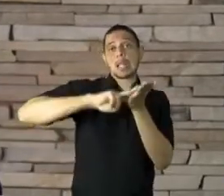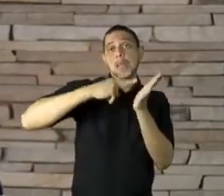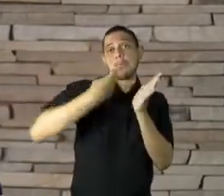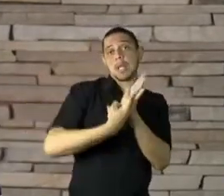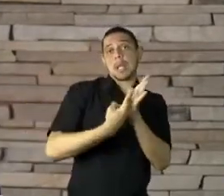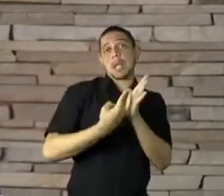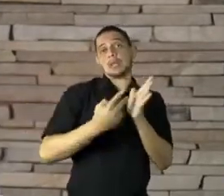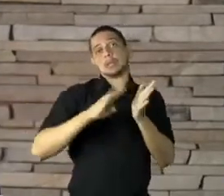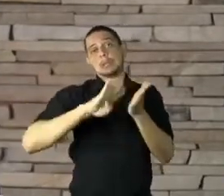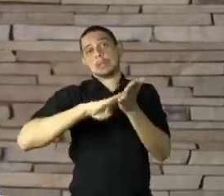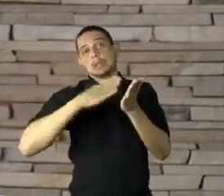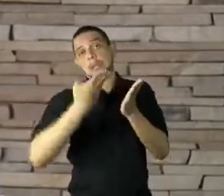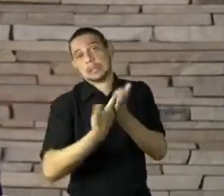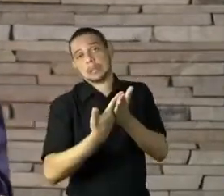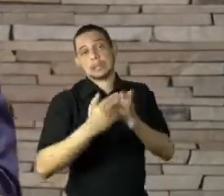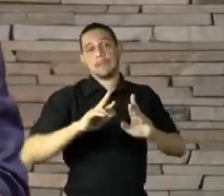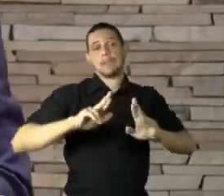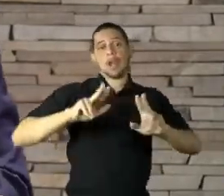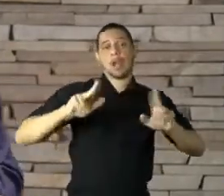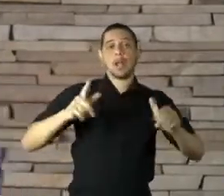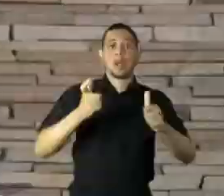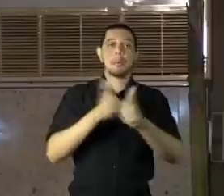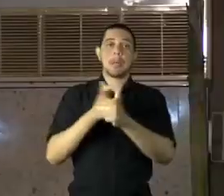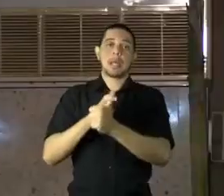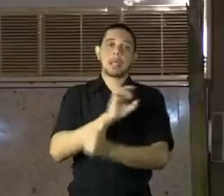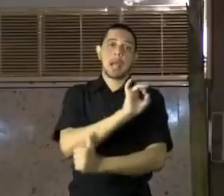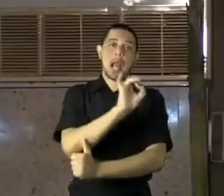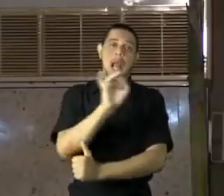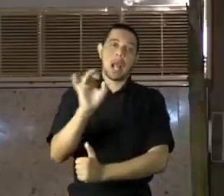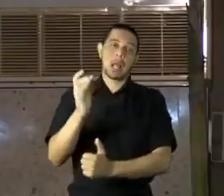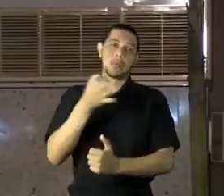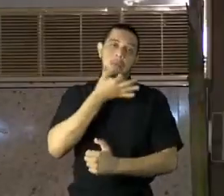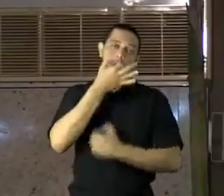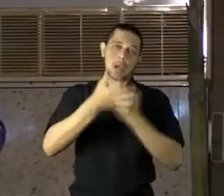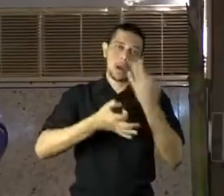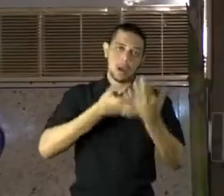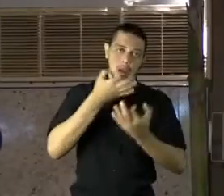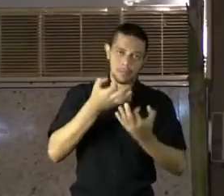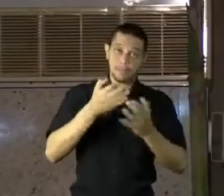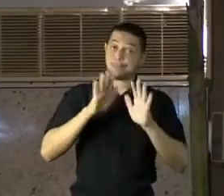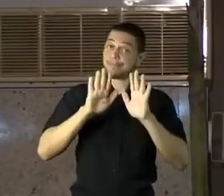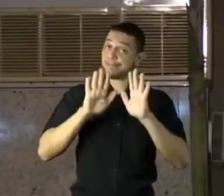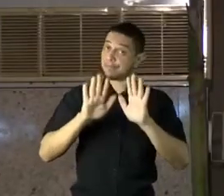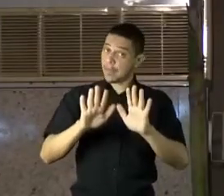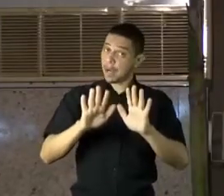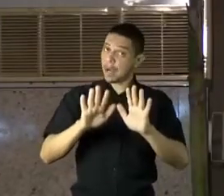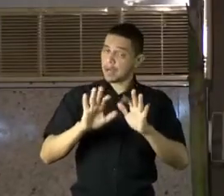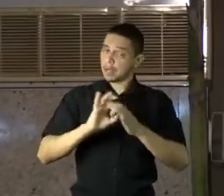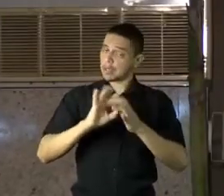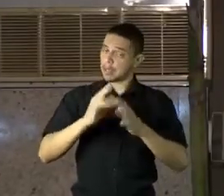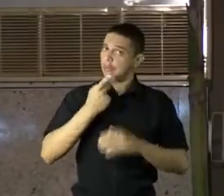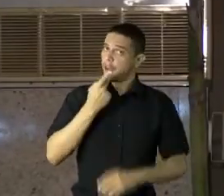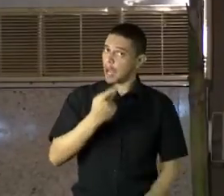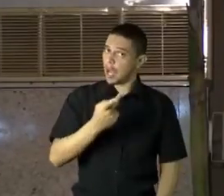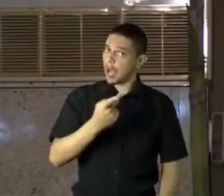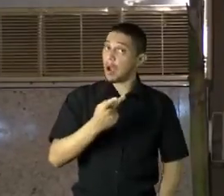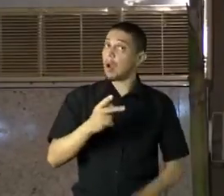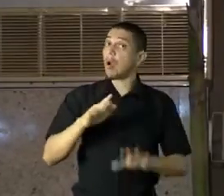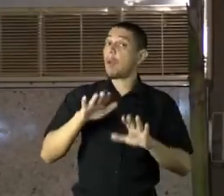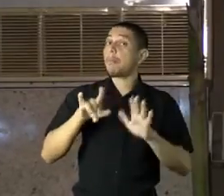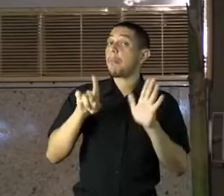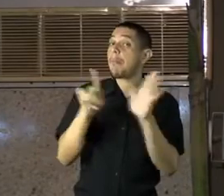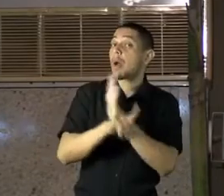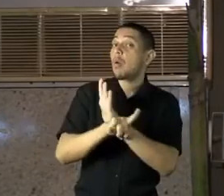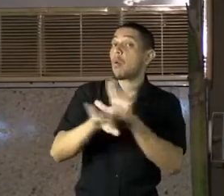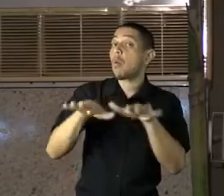depender de cada indivíduo é mas deixa eu lhe fazer uma colocação qual é o perigo o